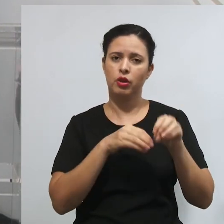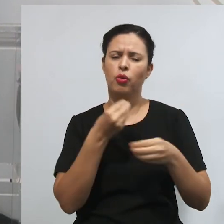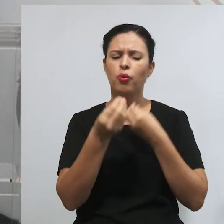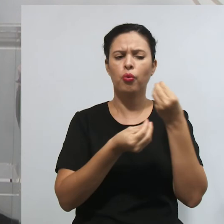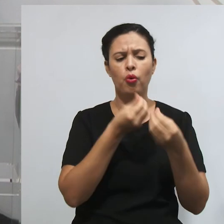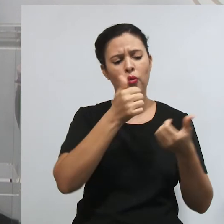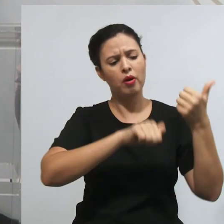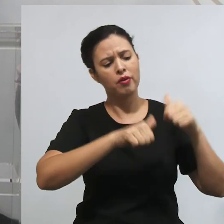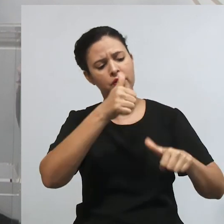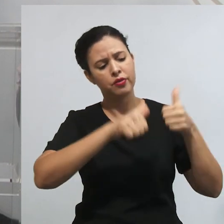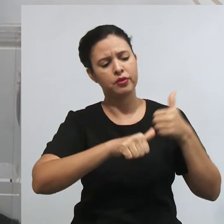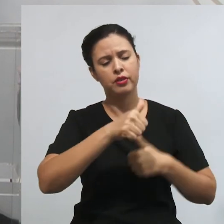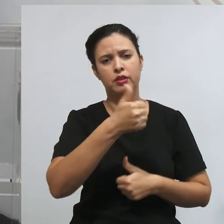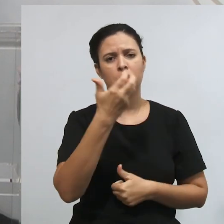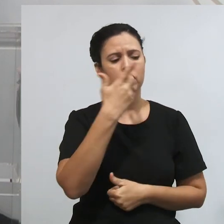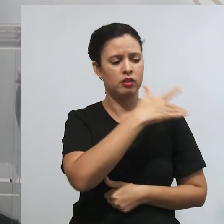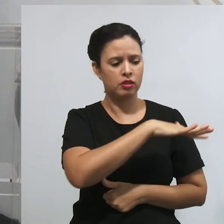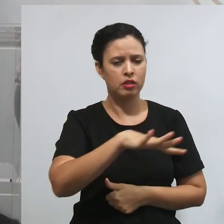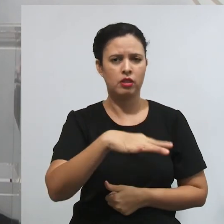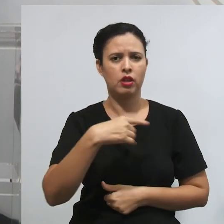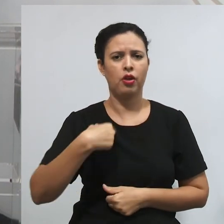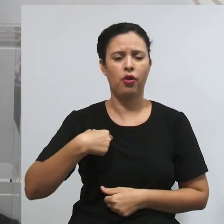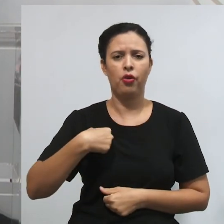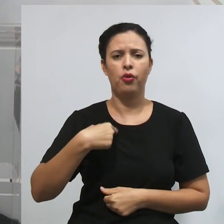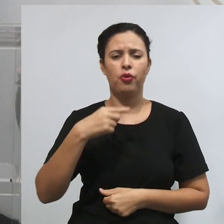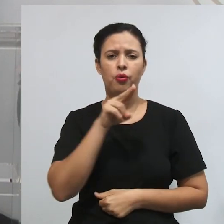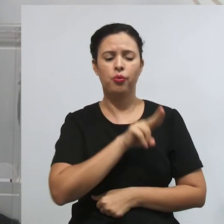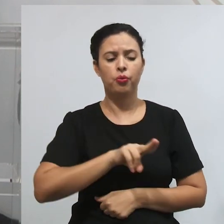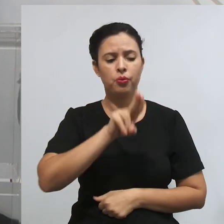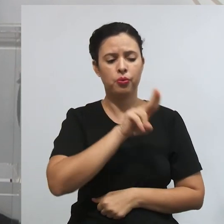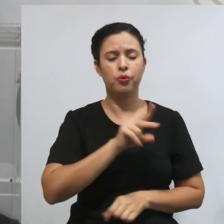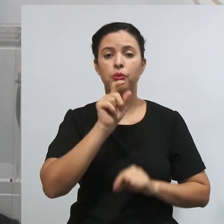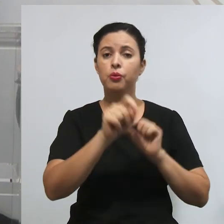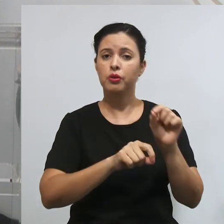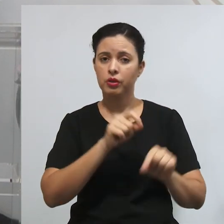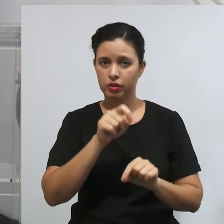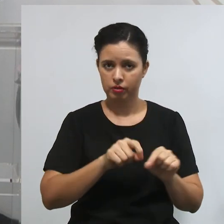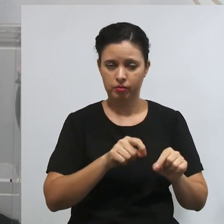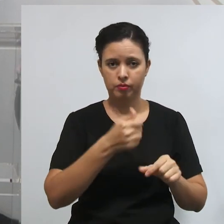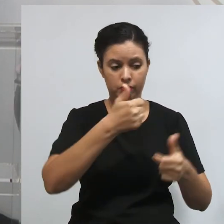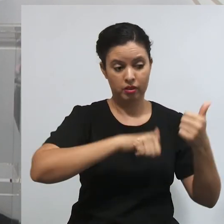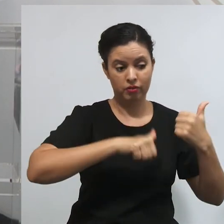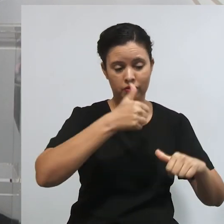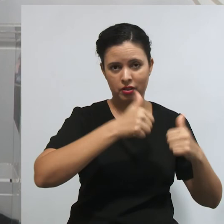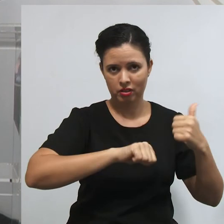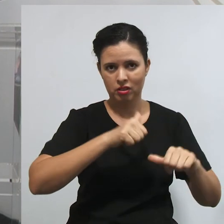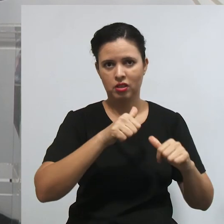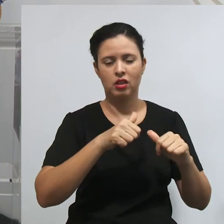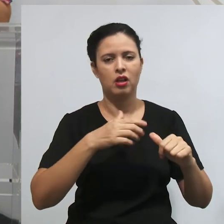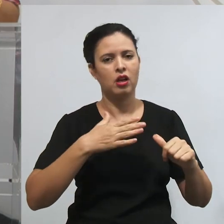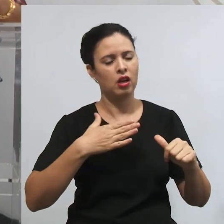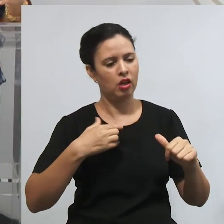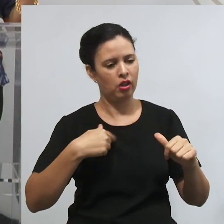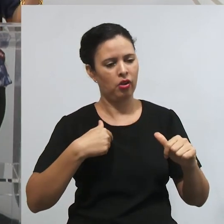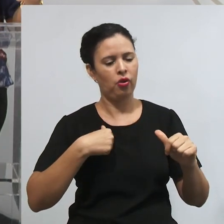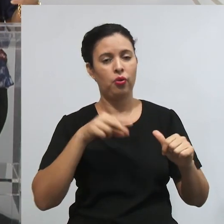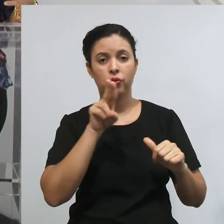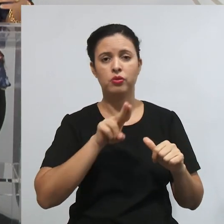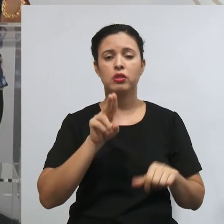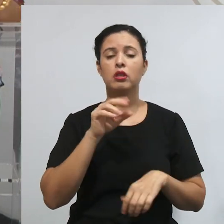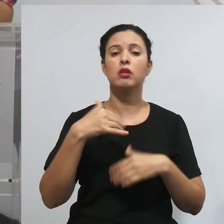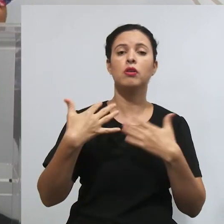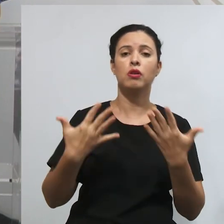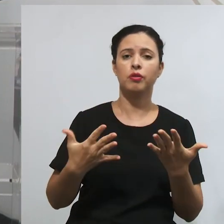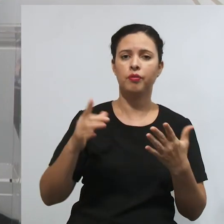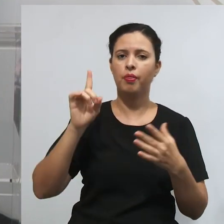vou avaliar, quais os procedimentos, os recursos que eu vou estar utilizando nesse meu planejamento. Então, tudo isso faz